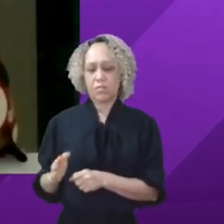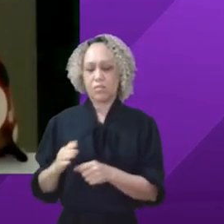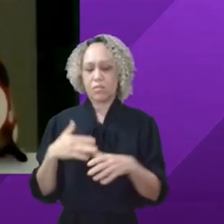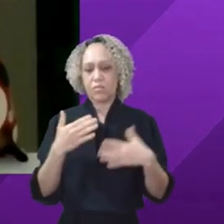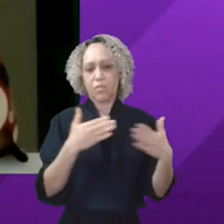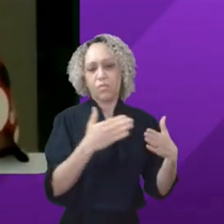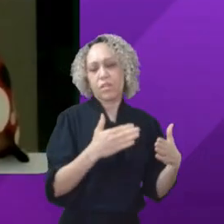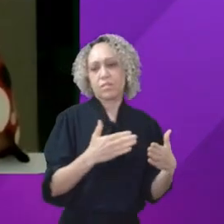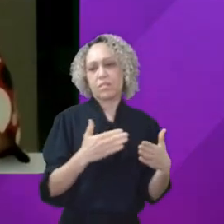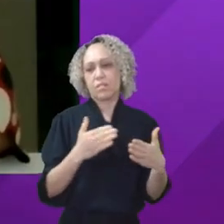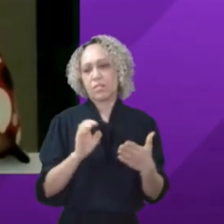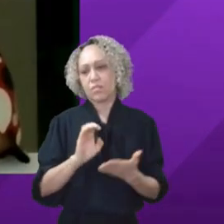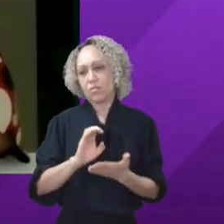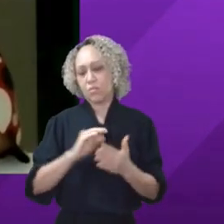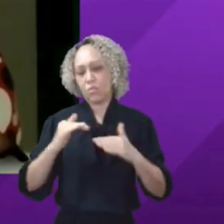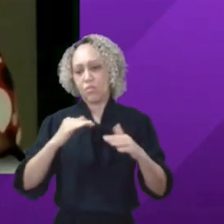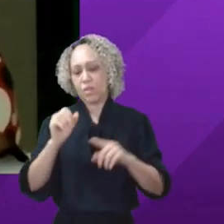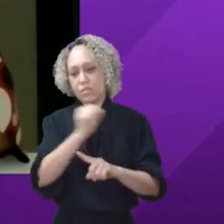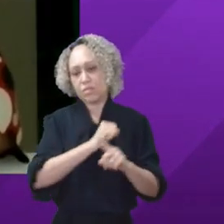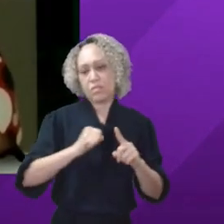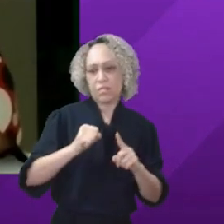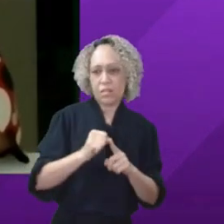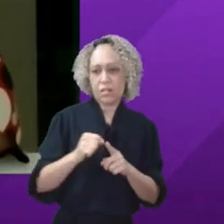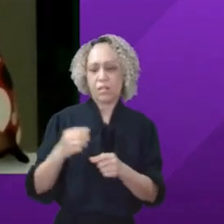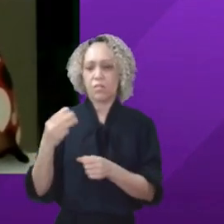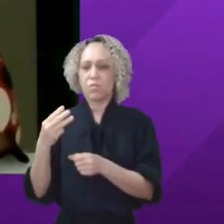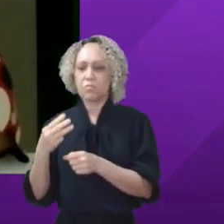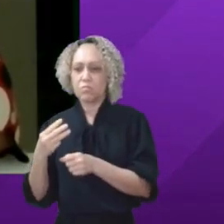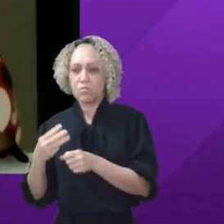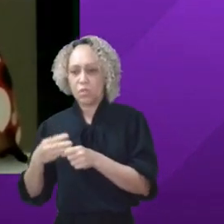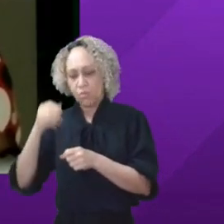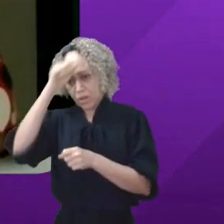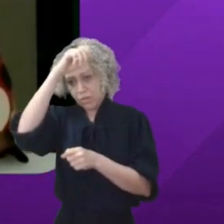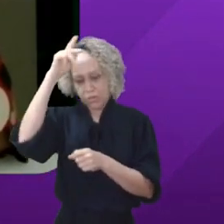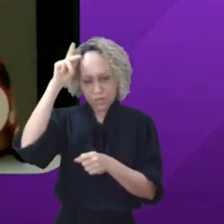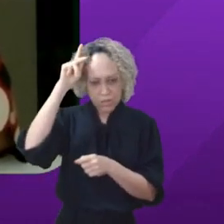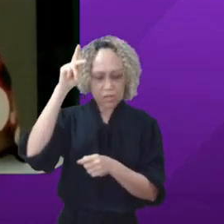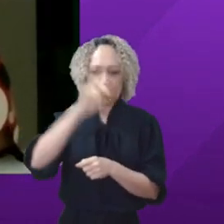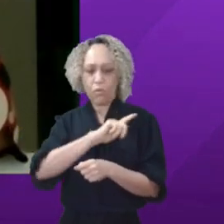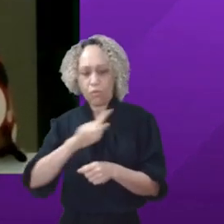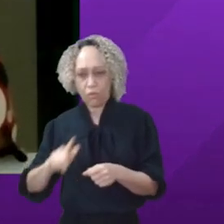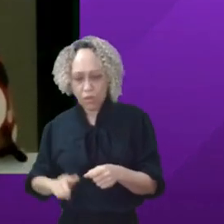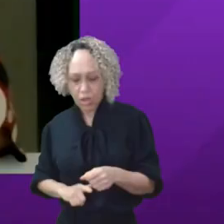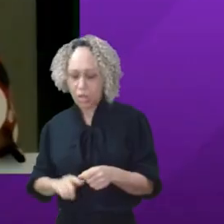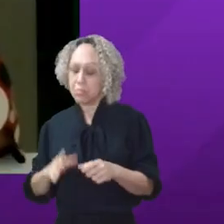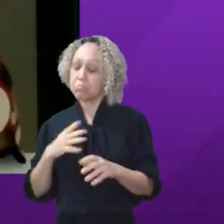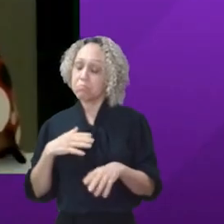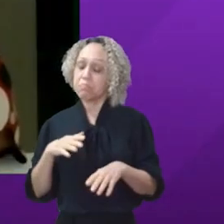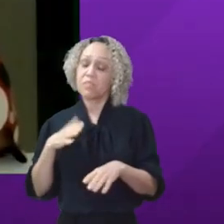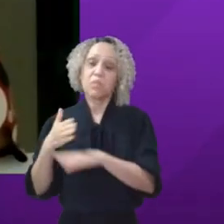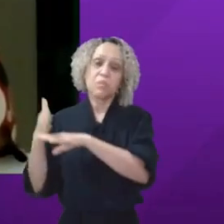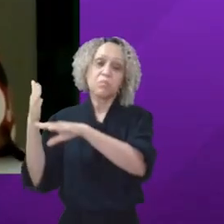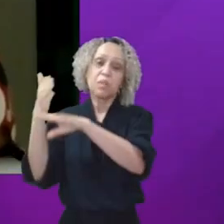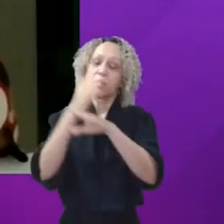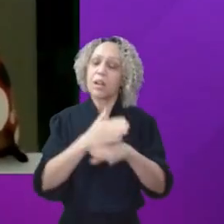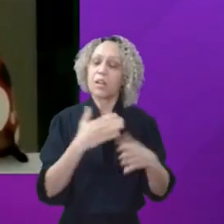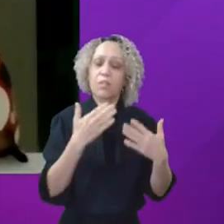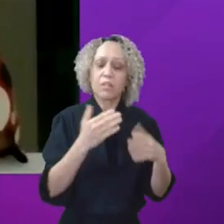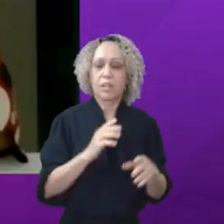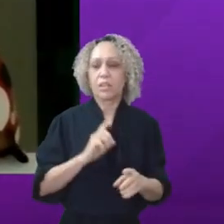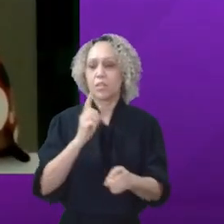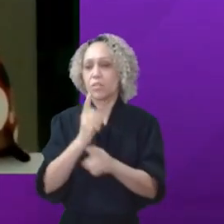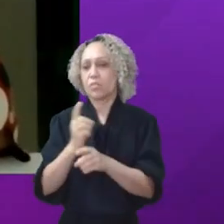movimentos sociais, encontrando sempre muitas mulheres guerreiras, né? Trabalhadoras, mulheres